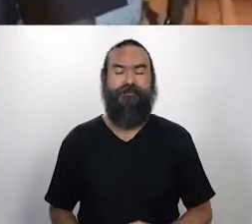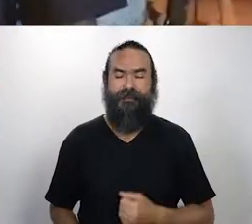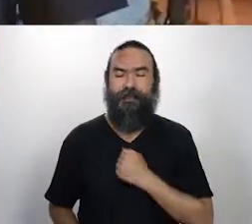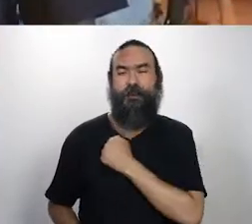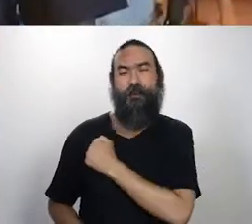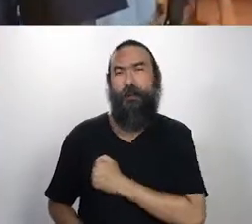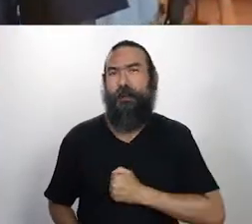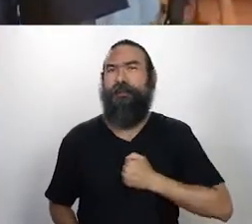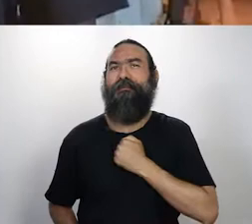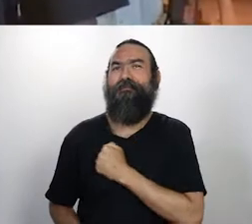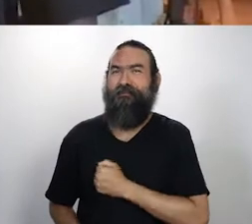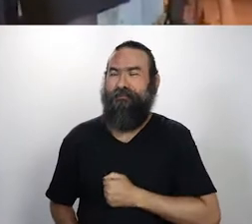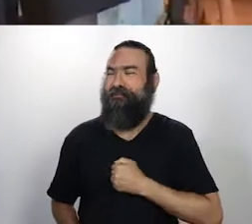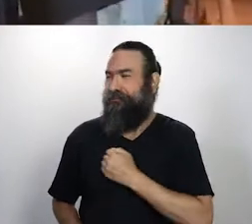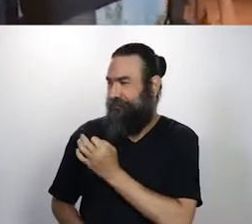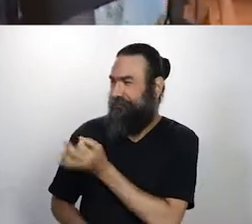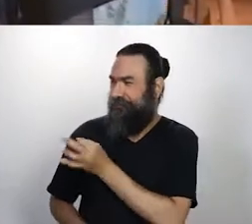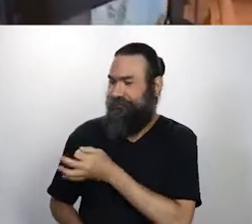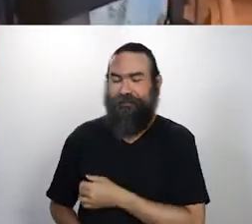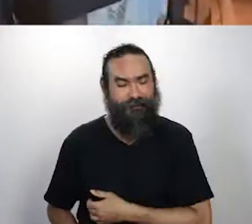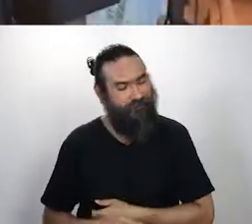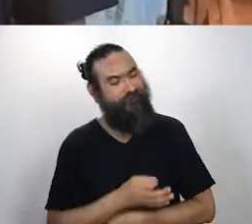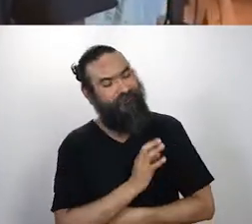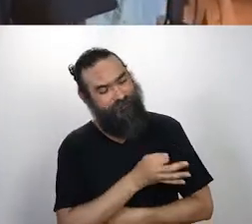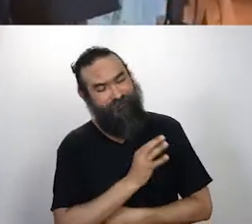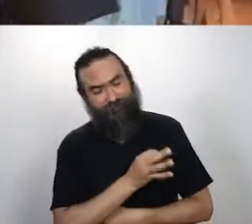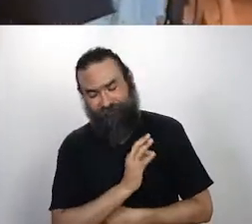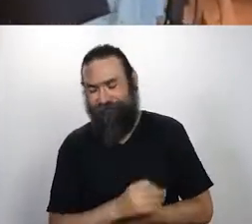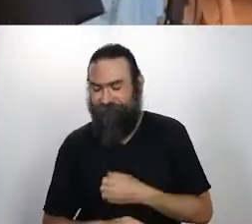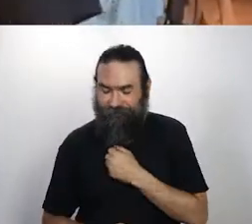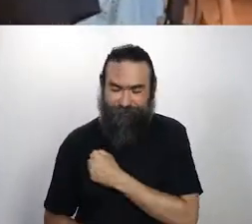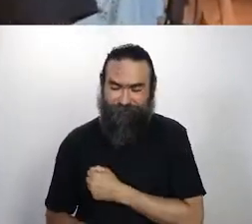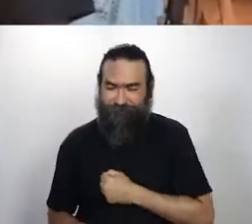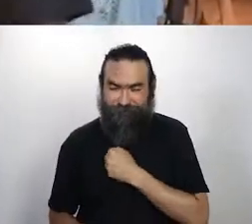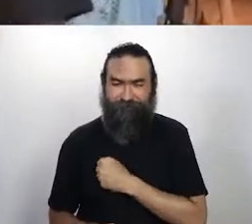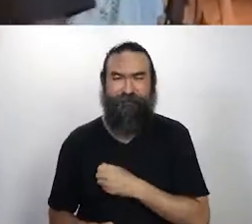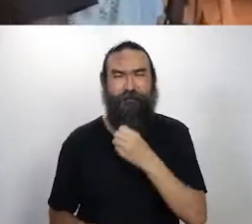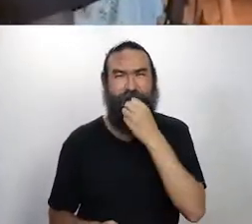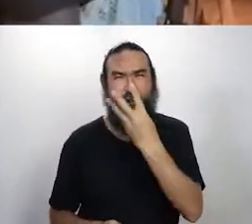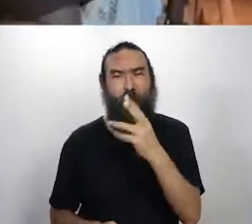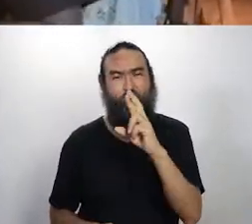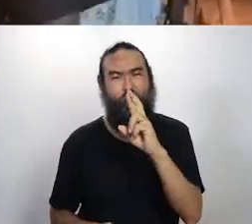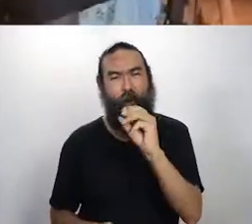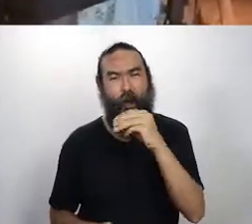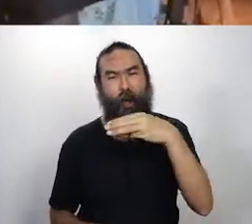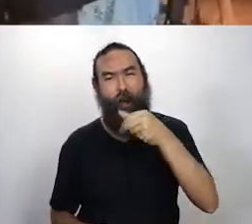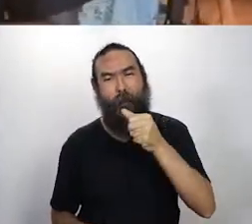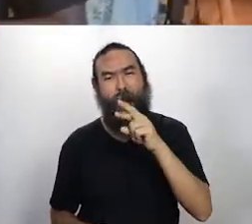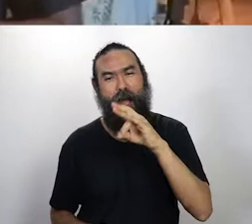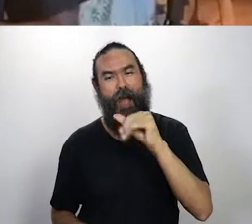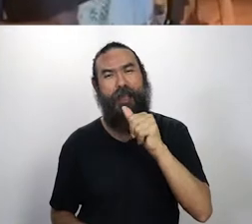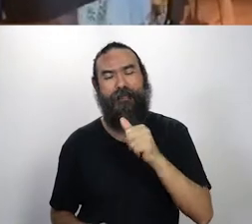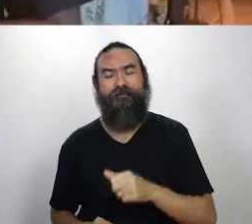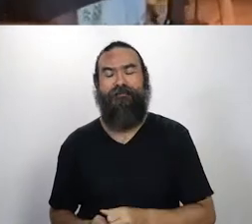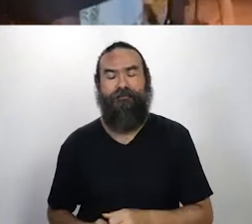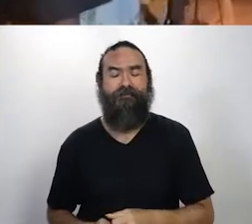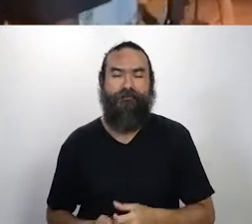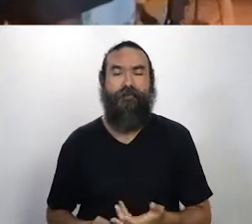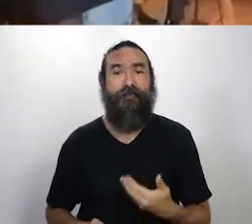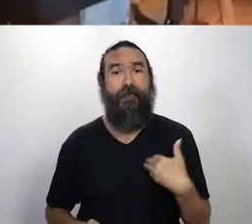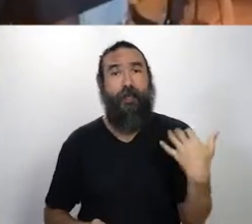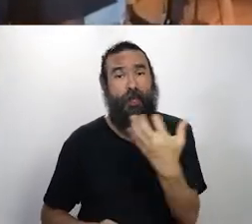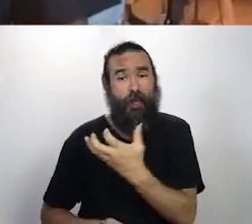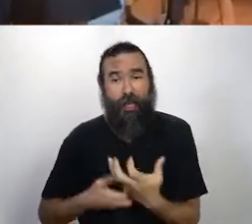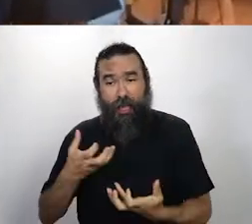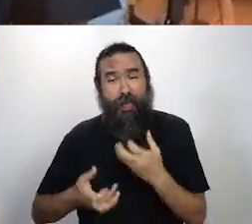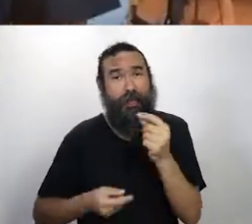E saudade, hein, Jefferson? Saudade, Anare, dessa romaria, hein? Saudade demais. E olha, a gente espera